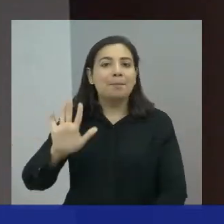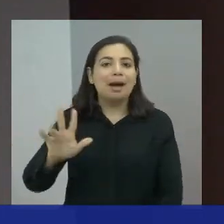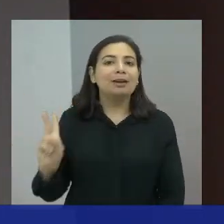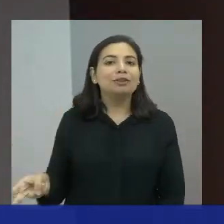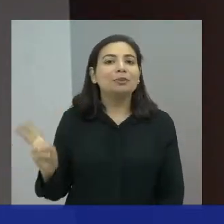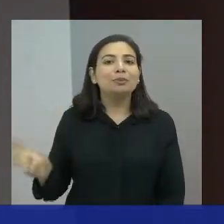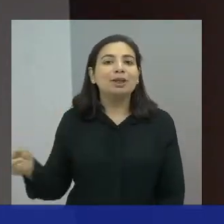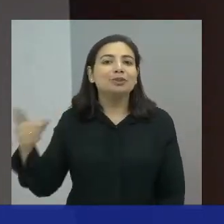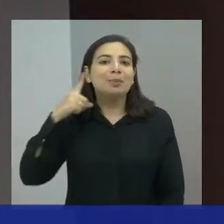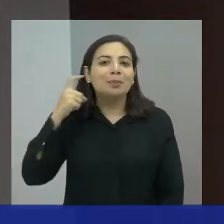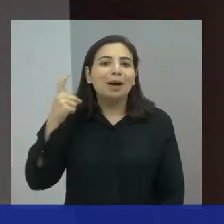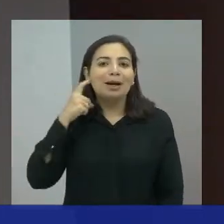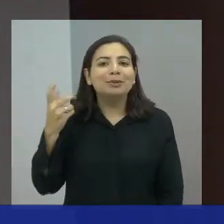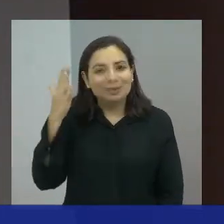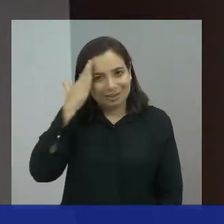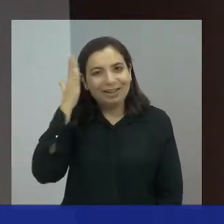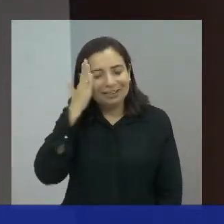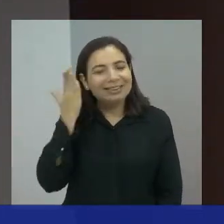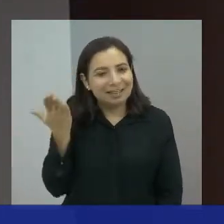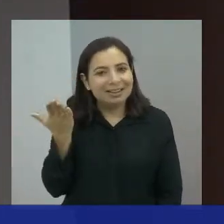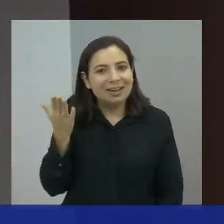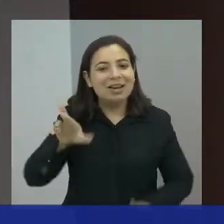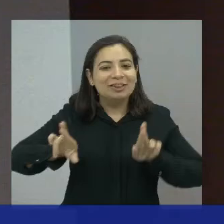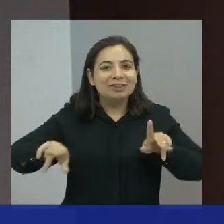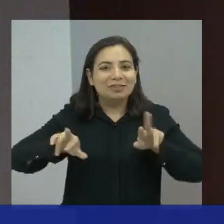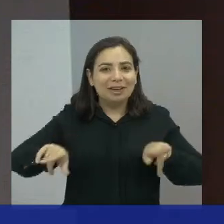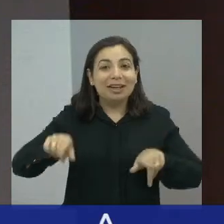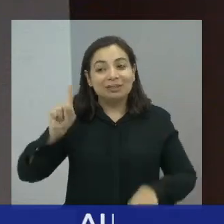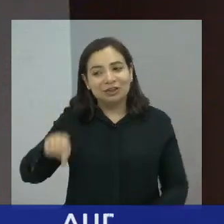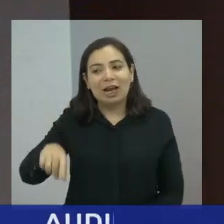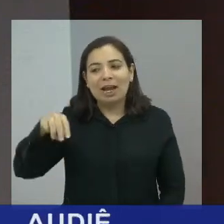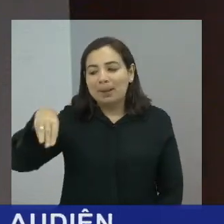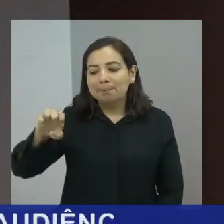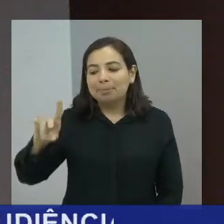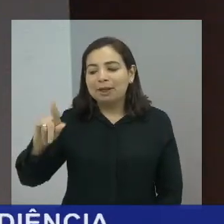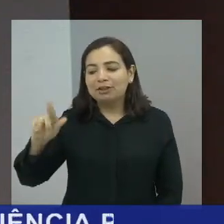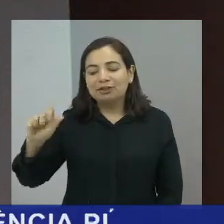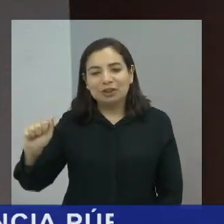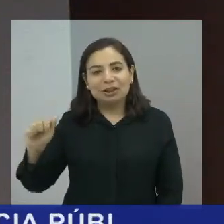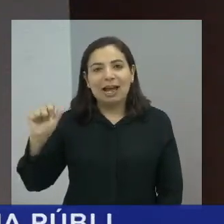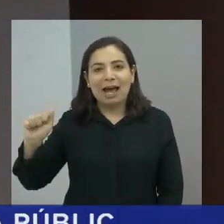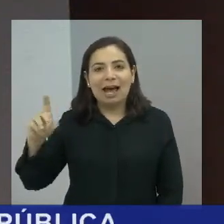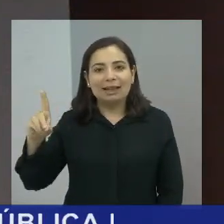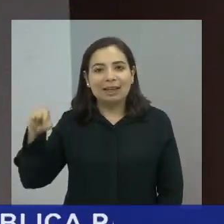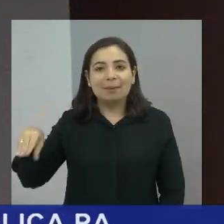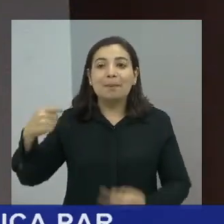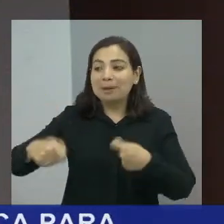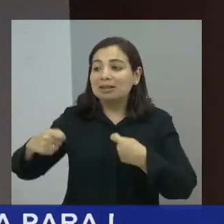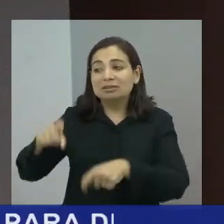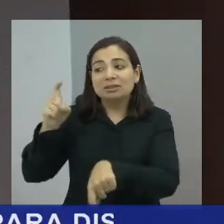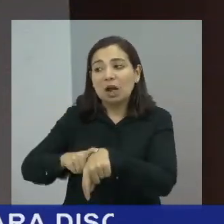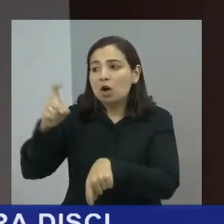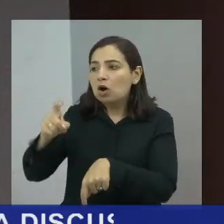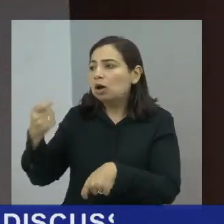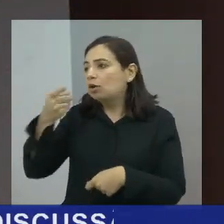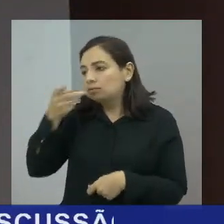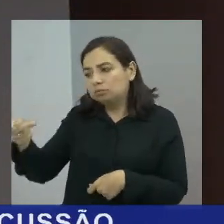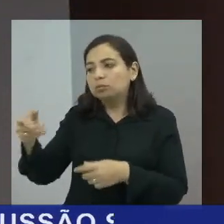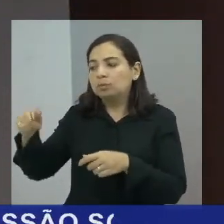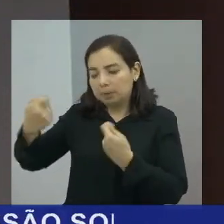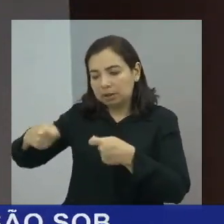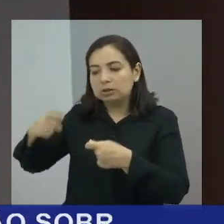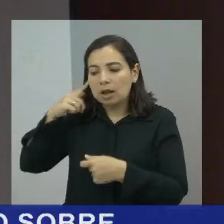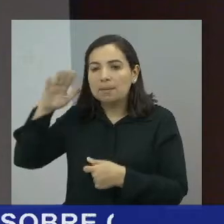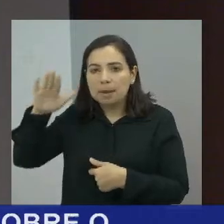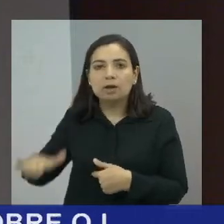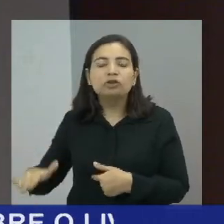continuaria sendo gerada, a perturbação continuaria sendo gerada até o final do processo, que às vezes dura alguns